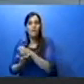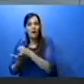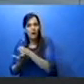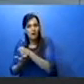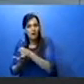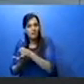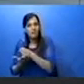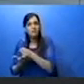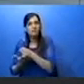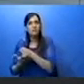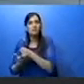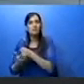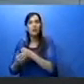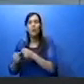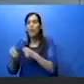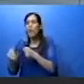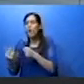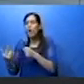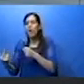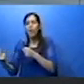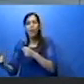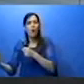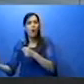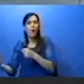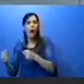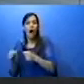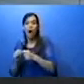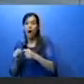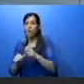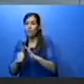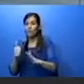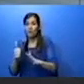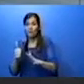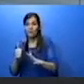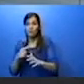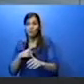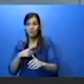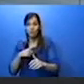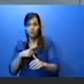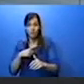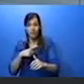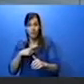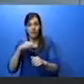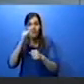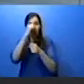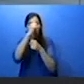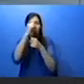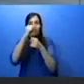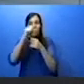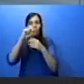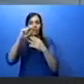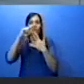multiplicar, quantas vezes for o expoente. Lembra disso?